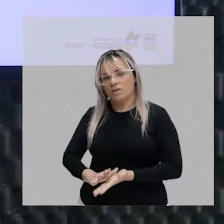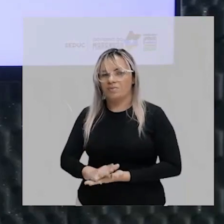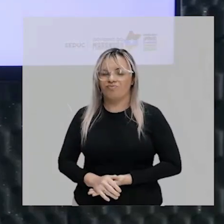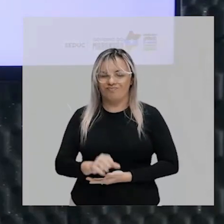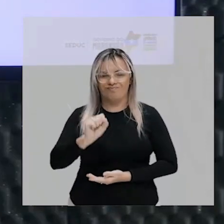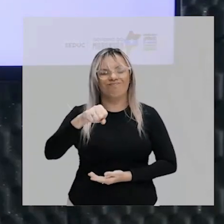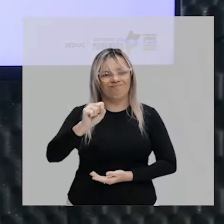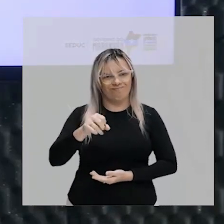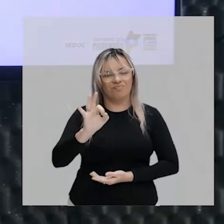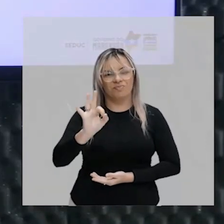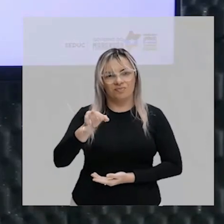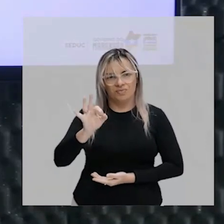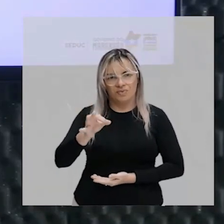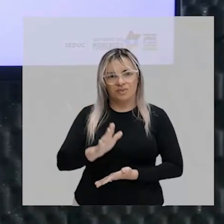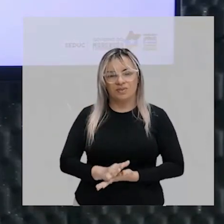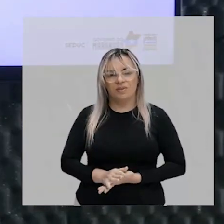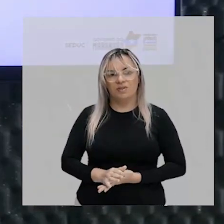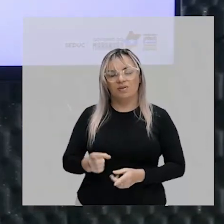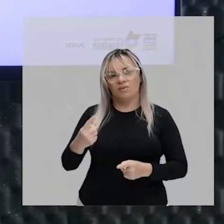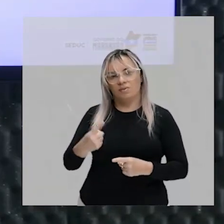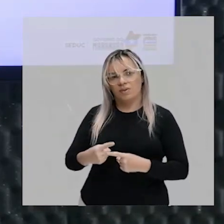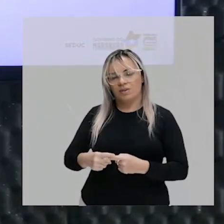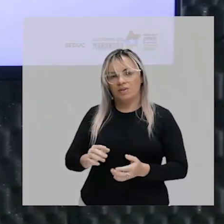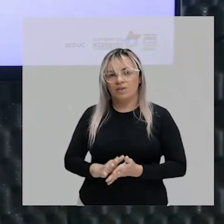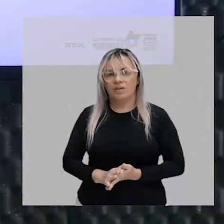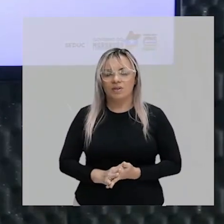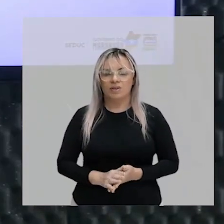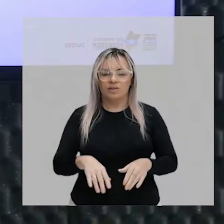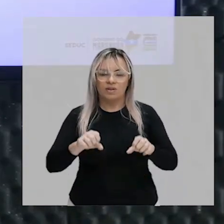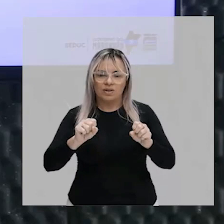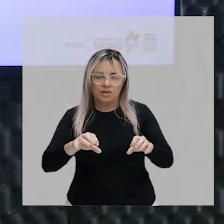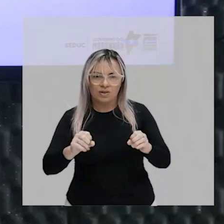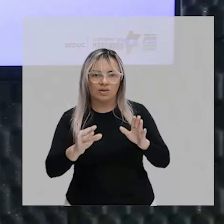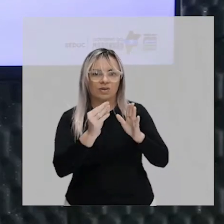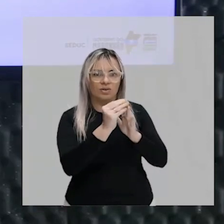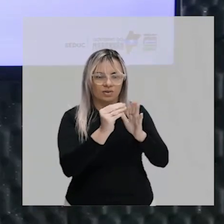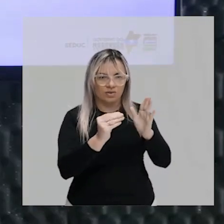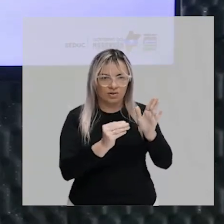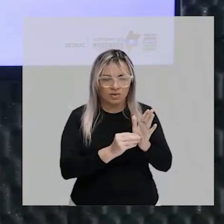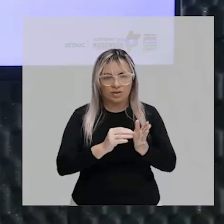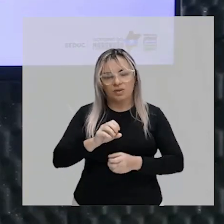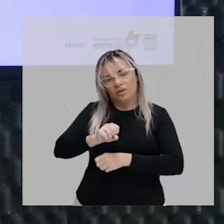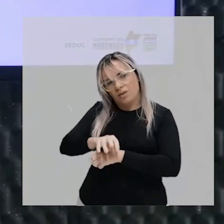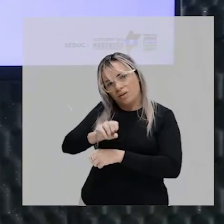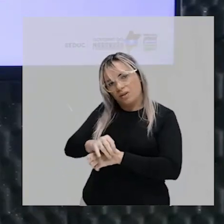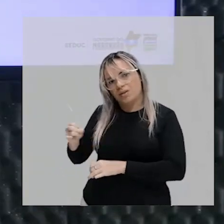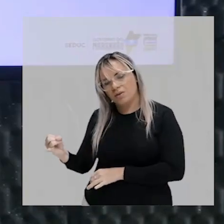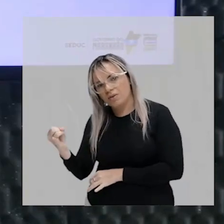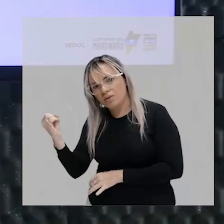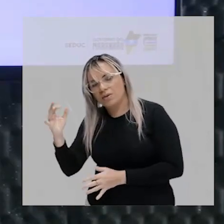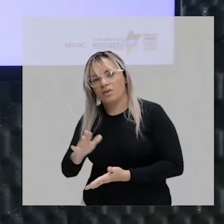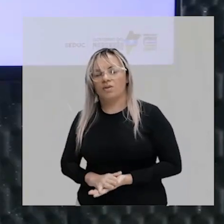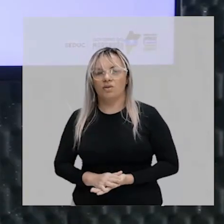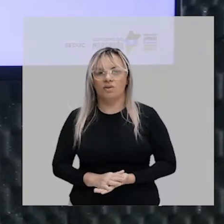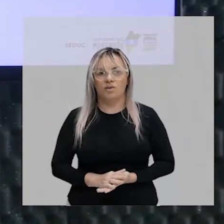até porque né inclusive nas aulas a gente vai dando as dicas para vocês né que isso aí é muito importante e como